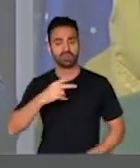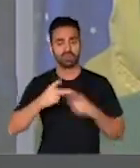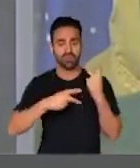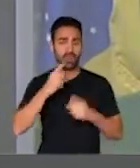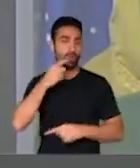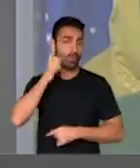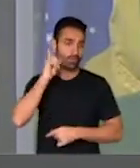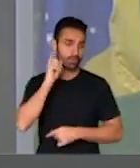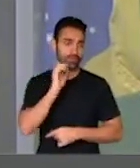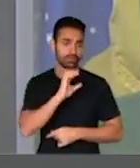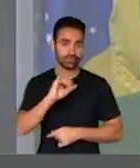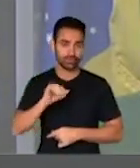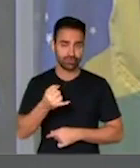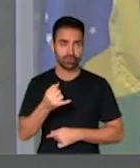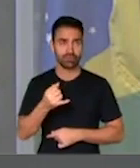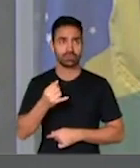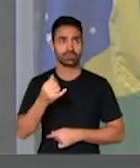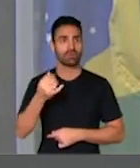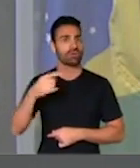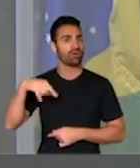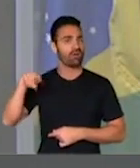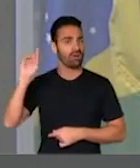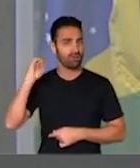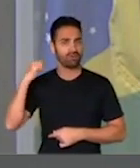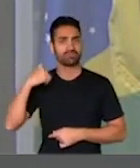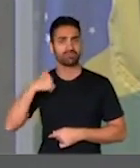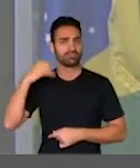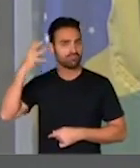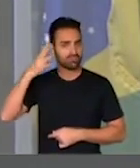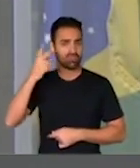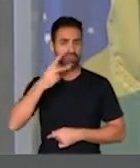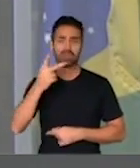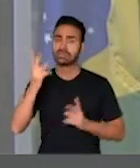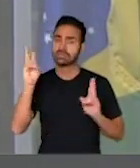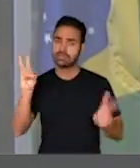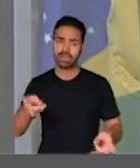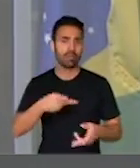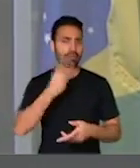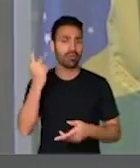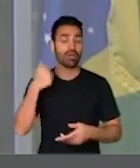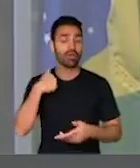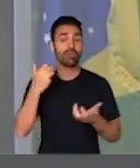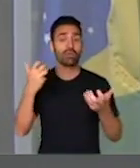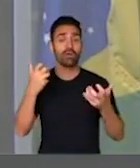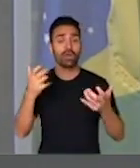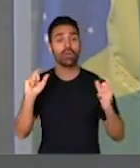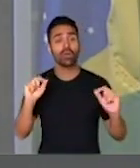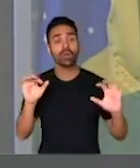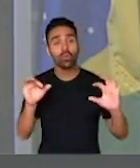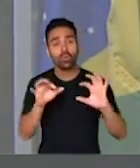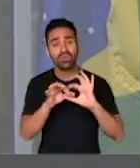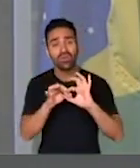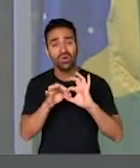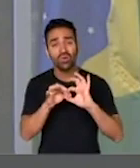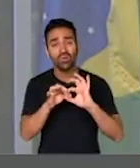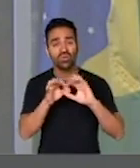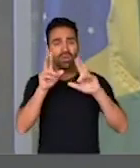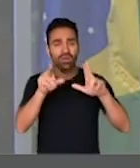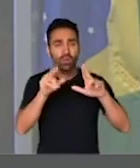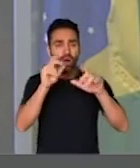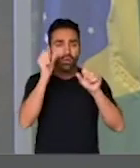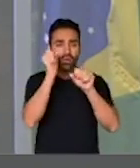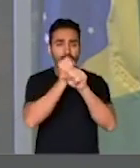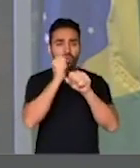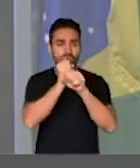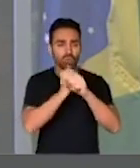na CCJ, foi outro dia aqui no plenário, eu reafirmo que eu cheguei aqui para construir pontes. Reafirmo que